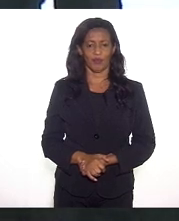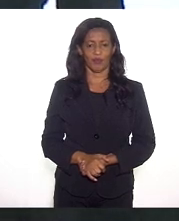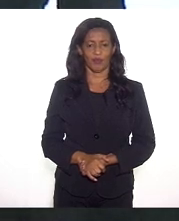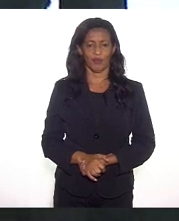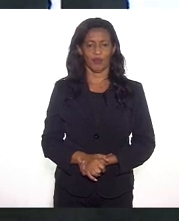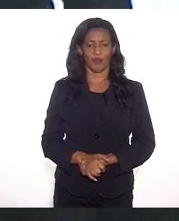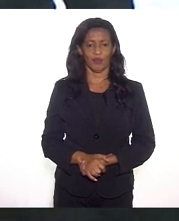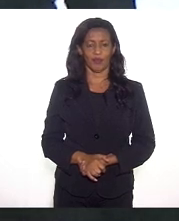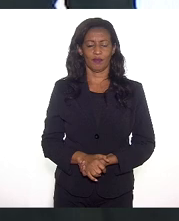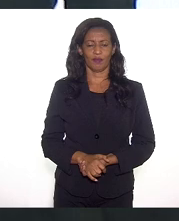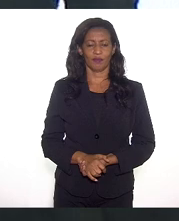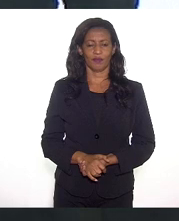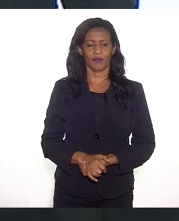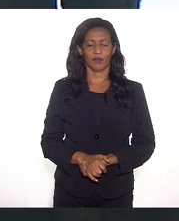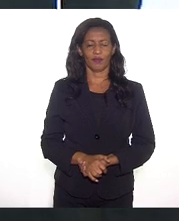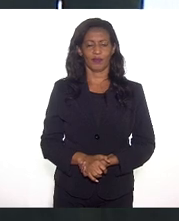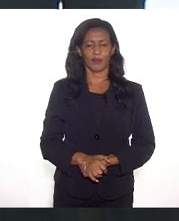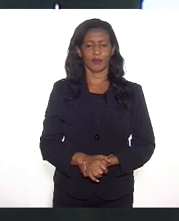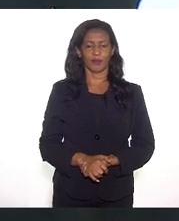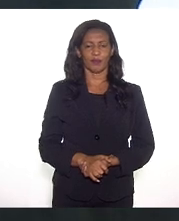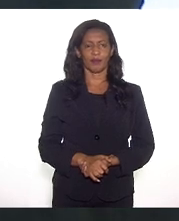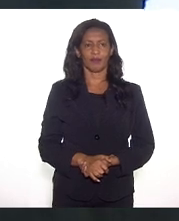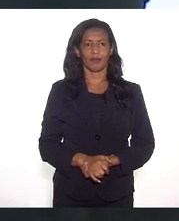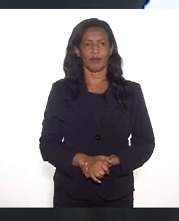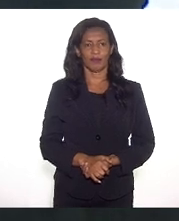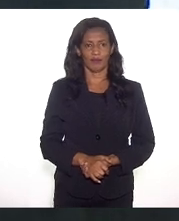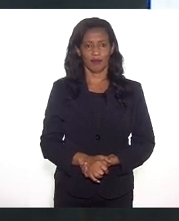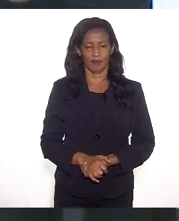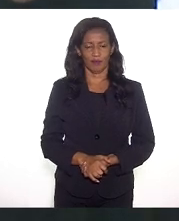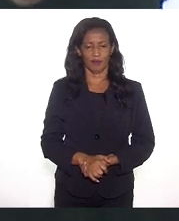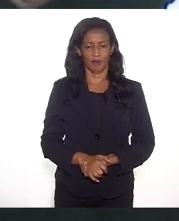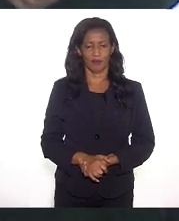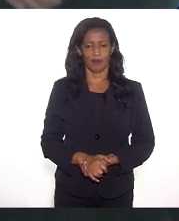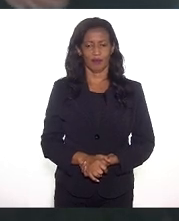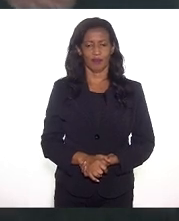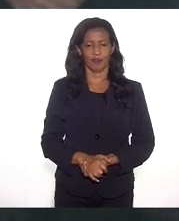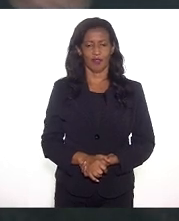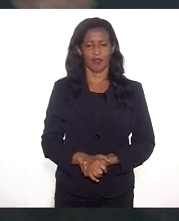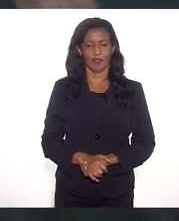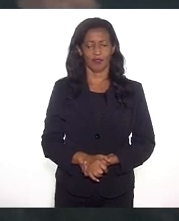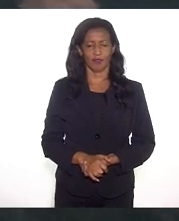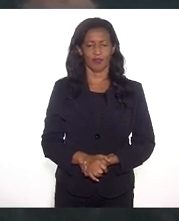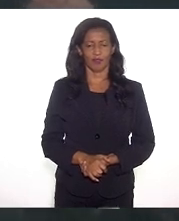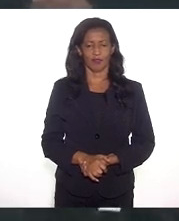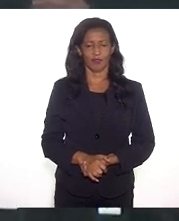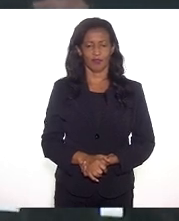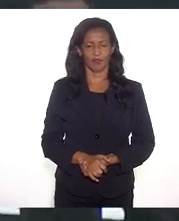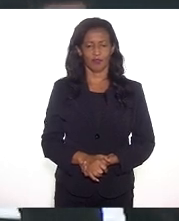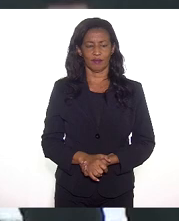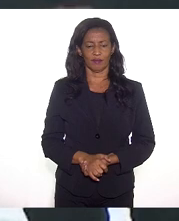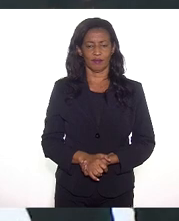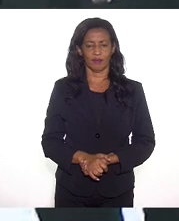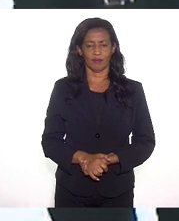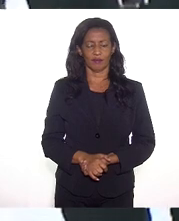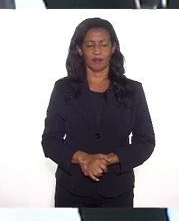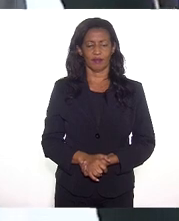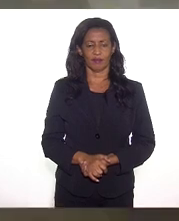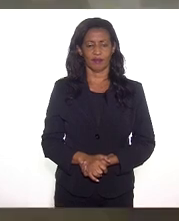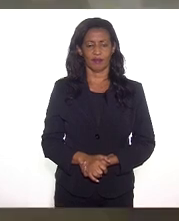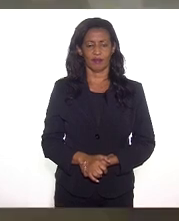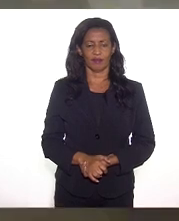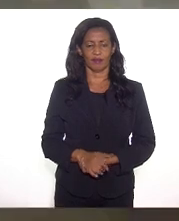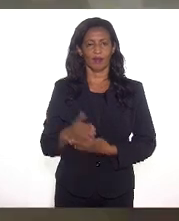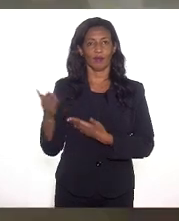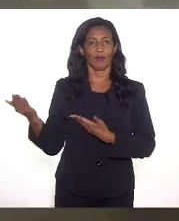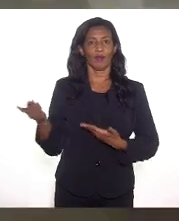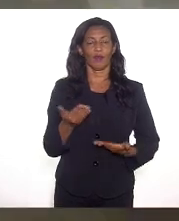Eu acho que a menina vem aqui falar com a gente. O quê? A menina quer receber o primeiro negócio. Convidamos